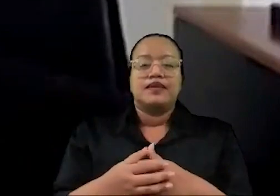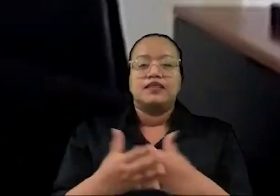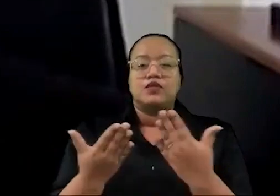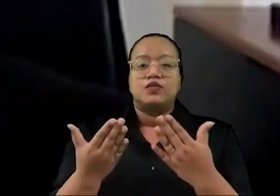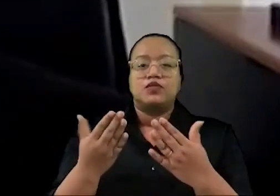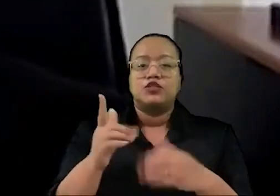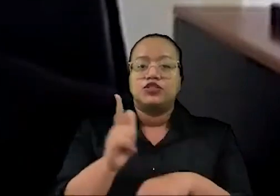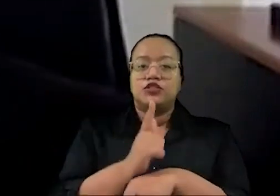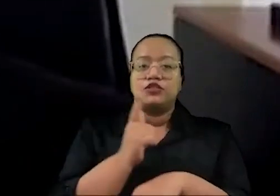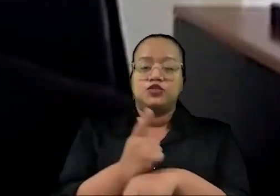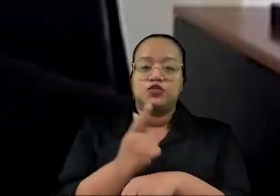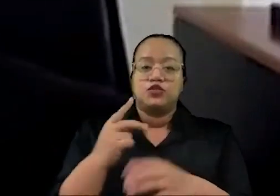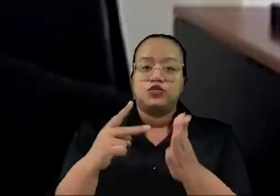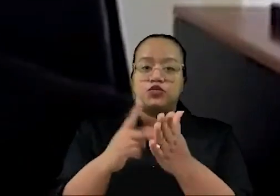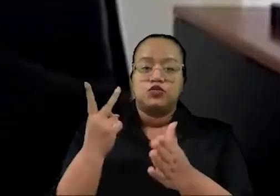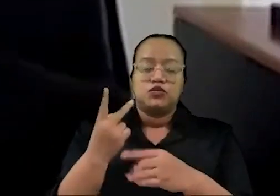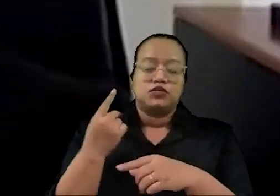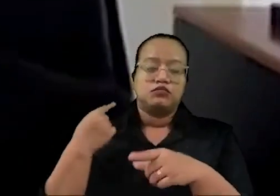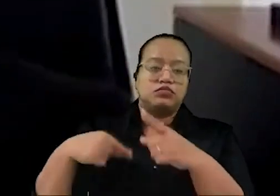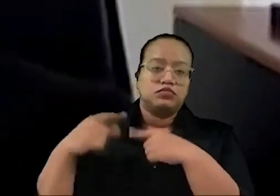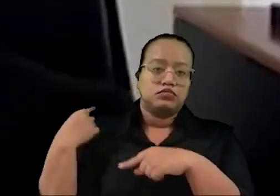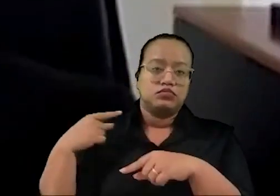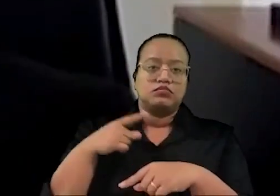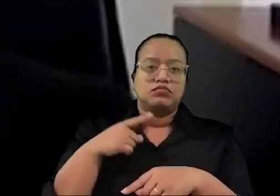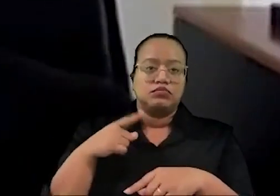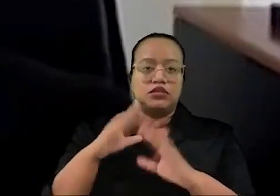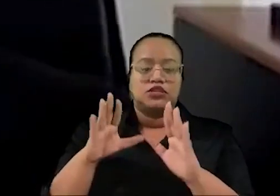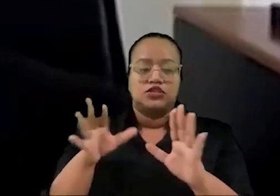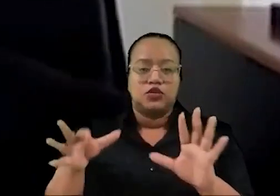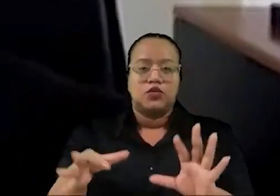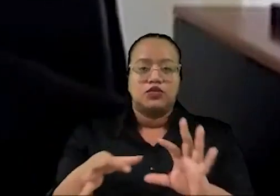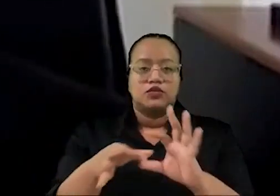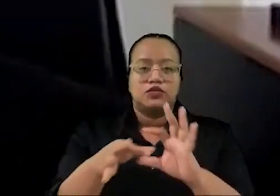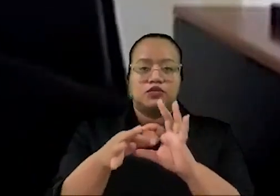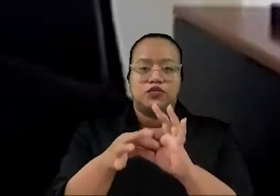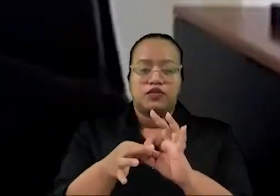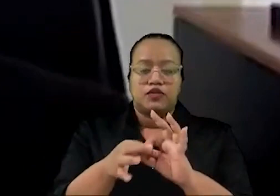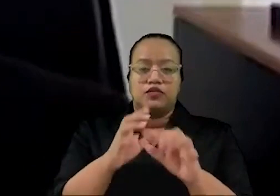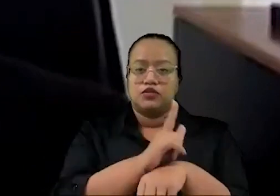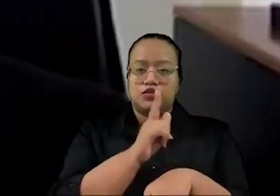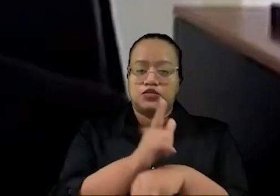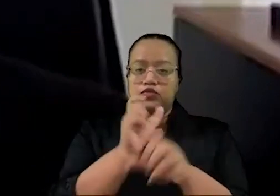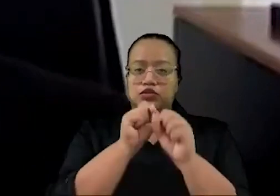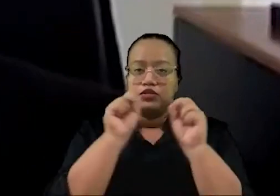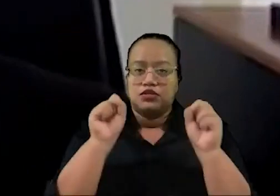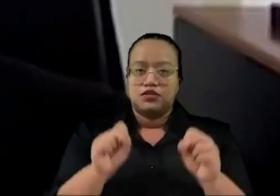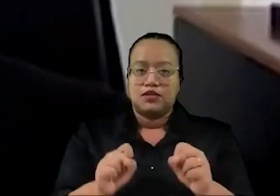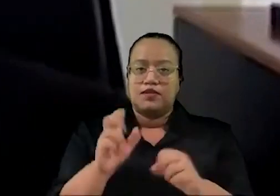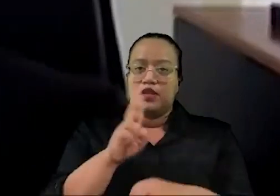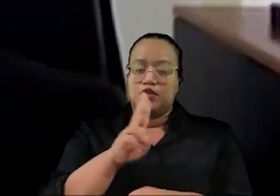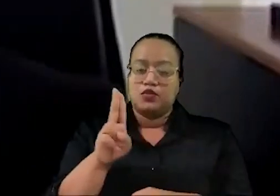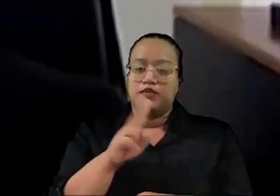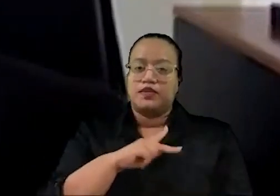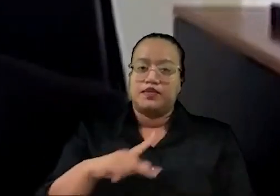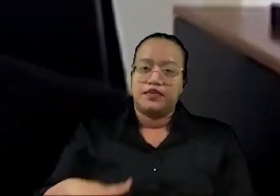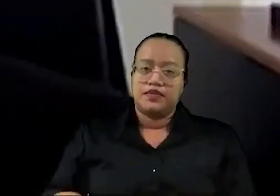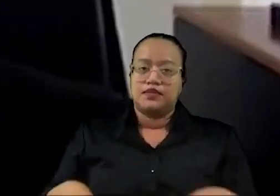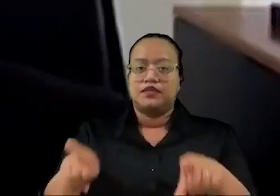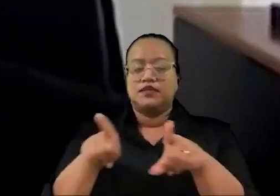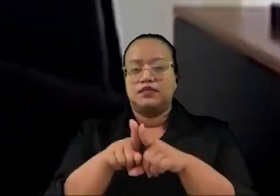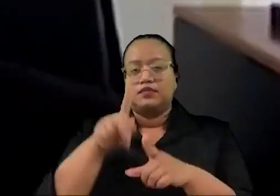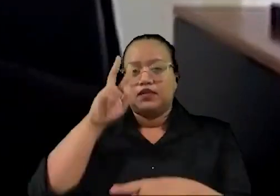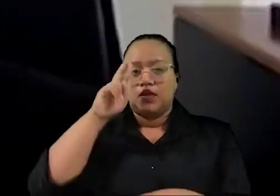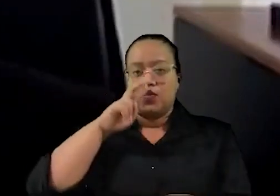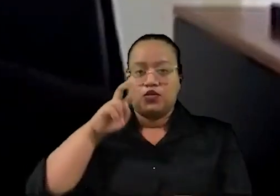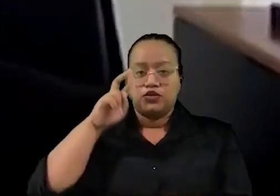permitir que o gestor dos sistemas ele converse em nome tanto da presidência quanto da corregedoria, porque os sistemas são um